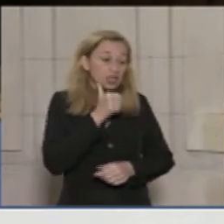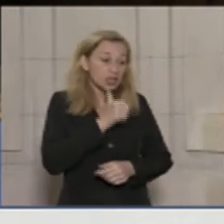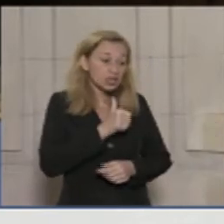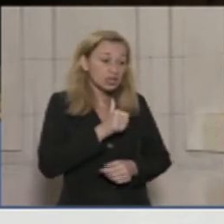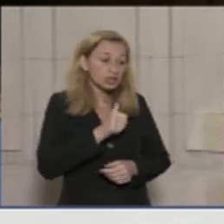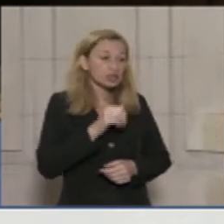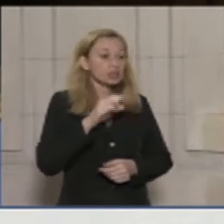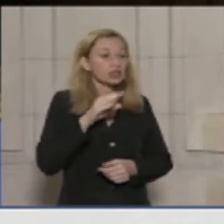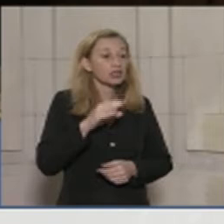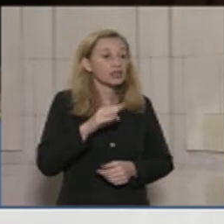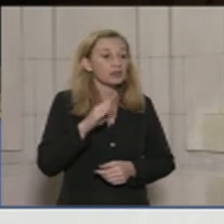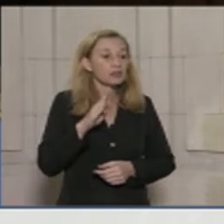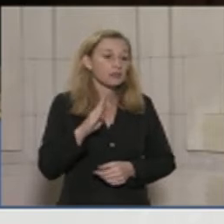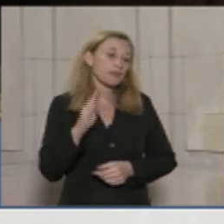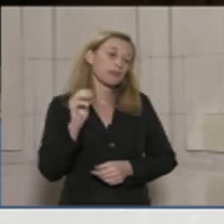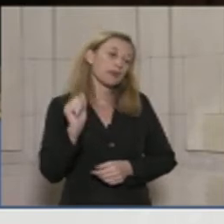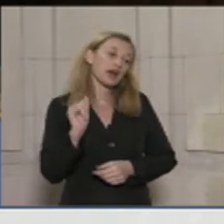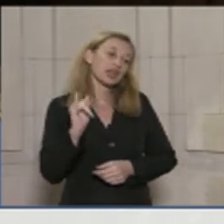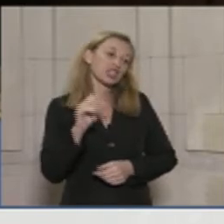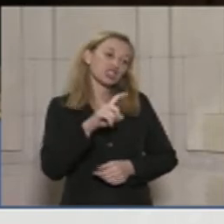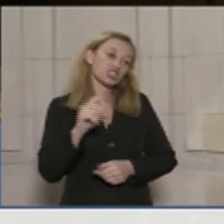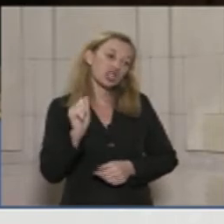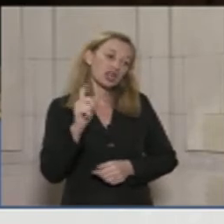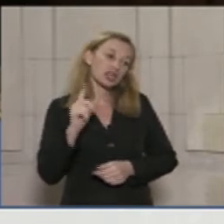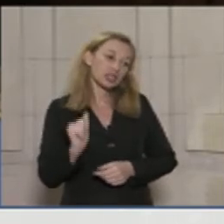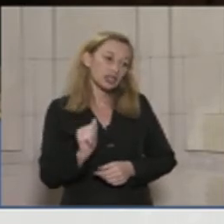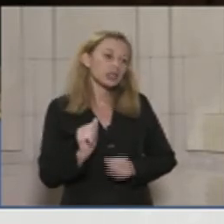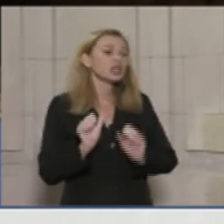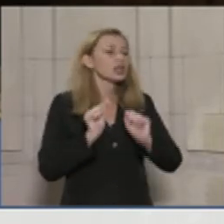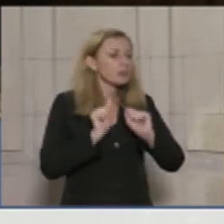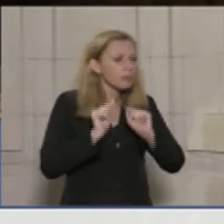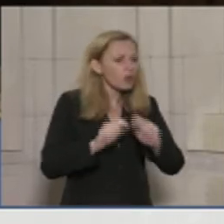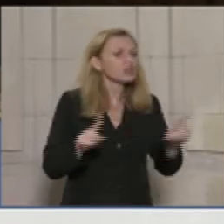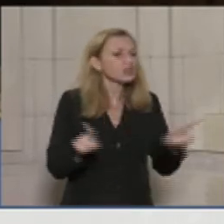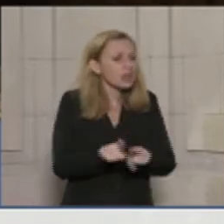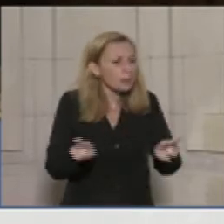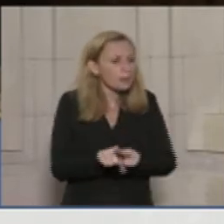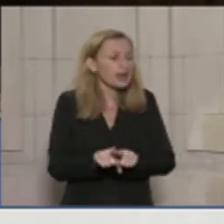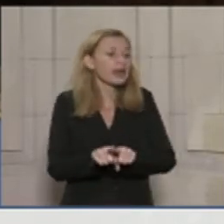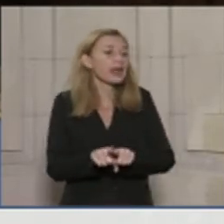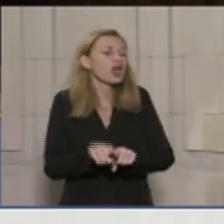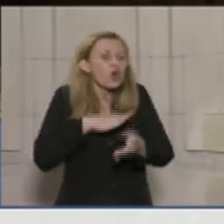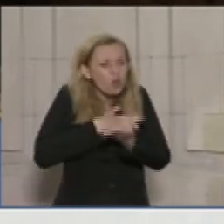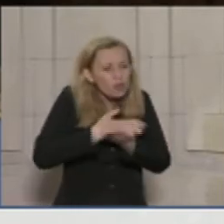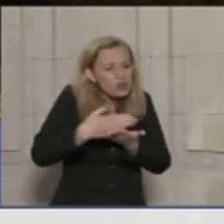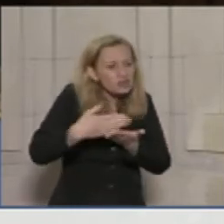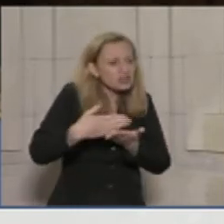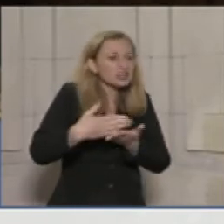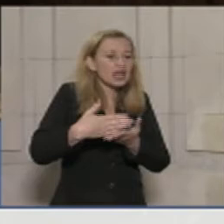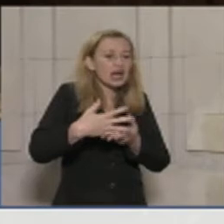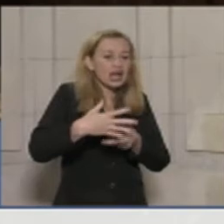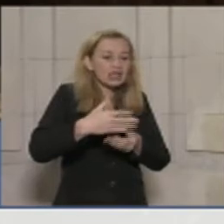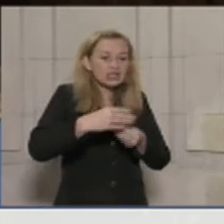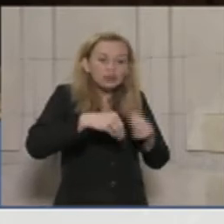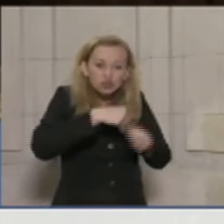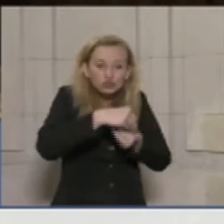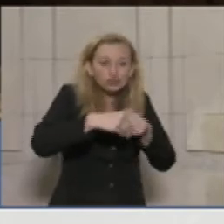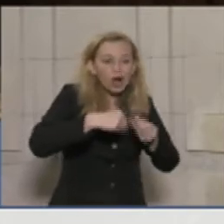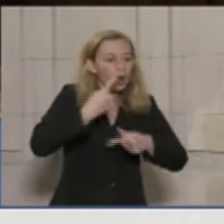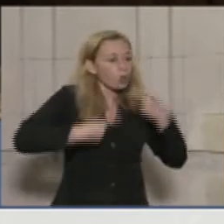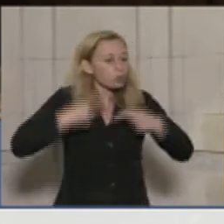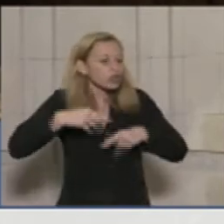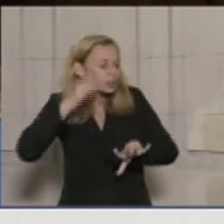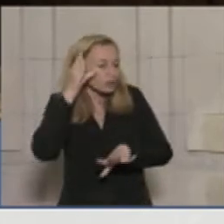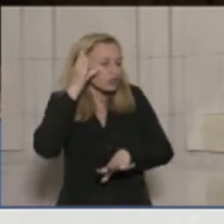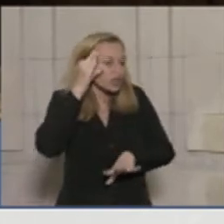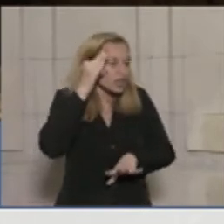nas embaixadas, para que elas possam também começar a se envolver com a questão política, ter o